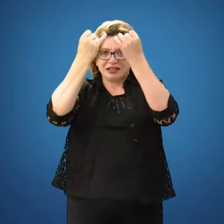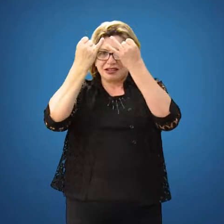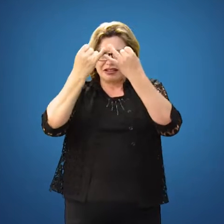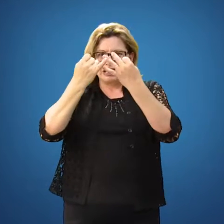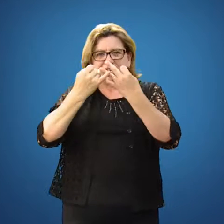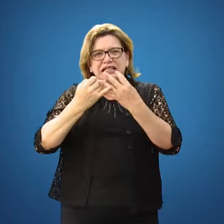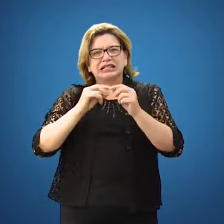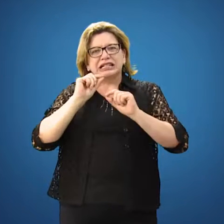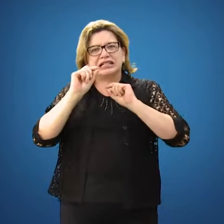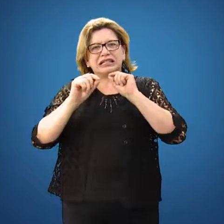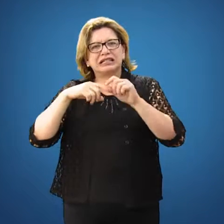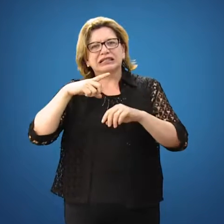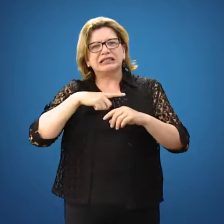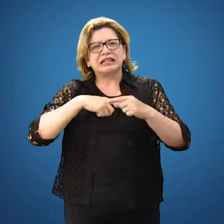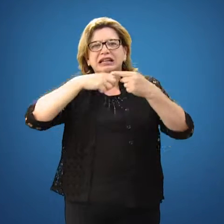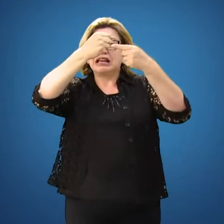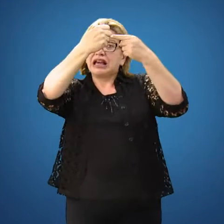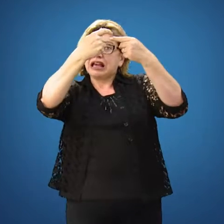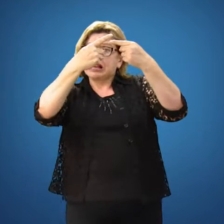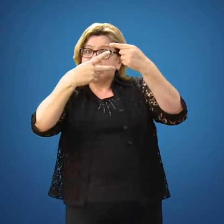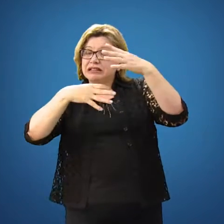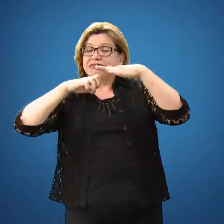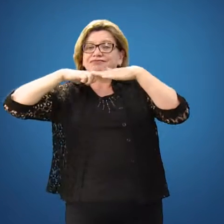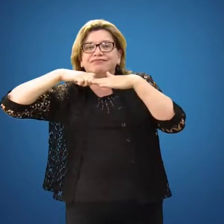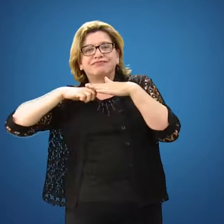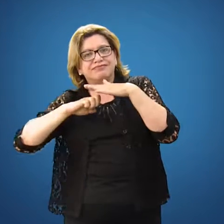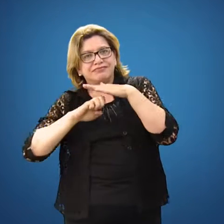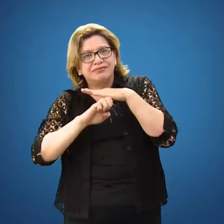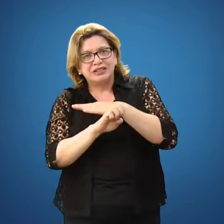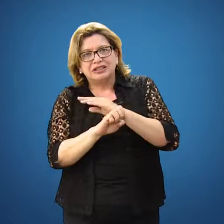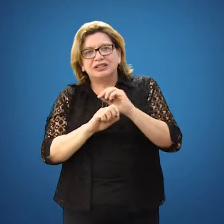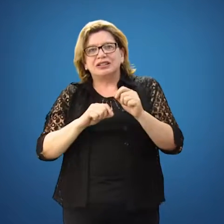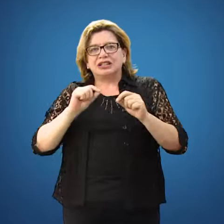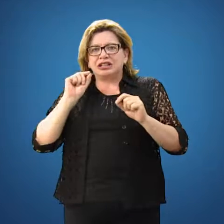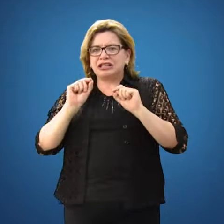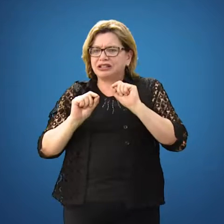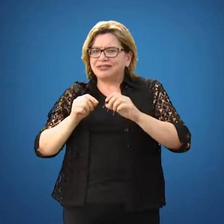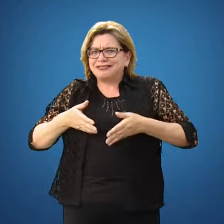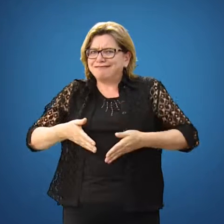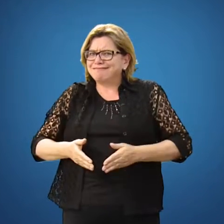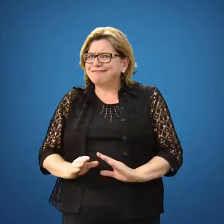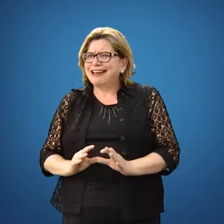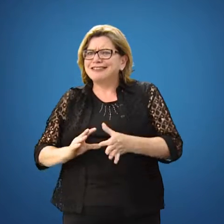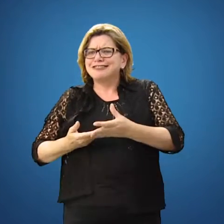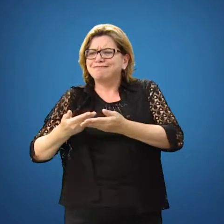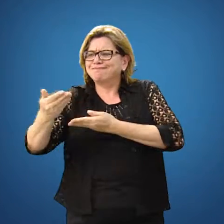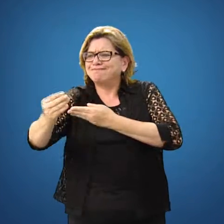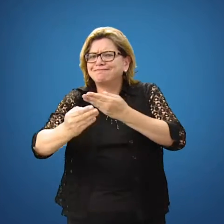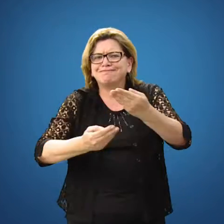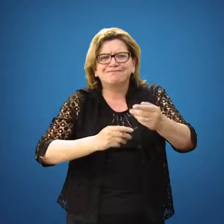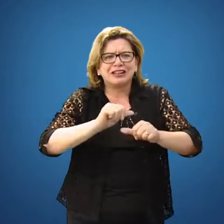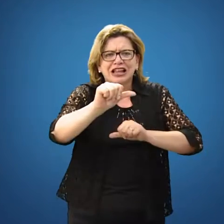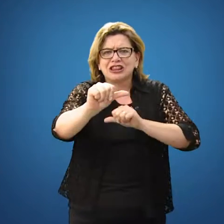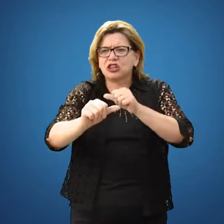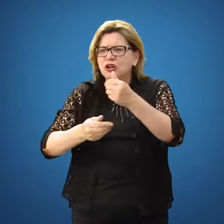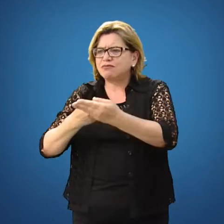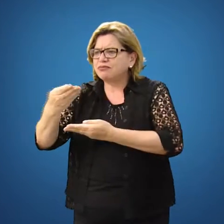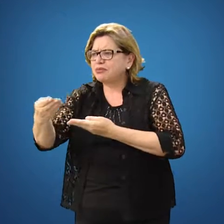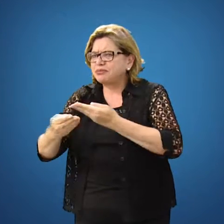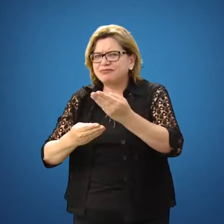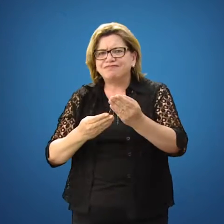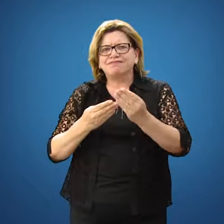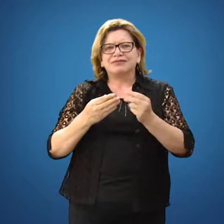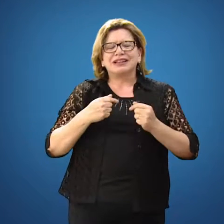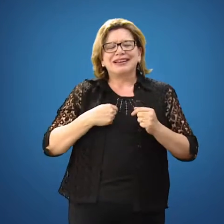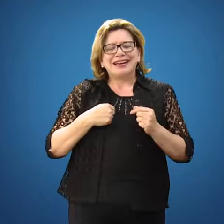né, que existem características empreendedoras e que nascem das relações que o indivíduo tem com